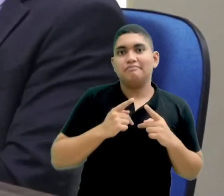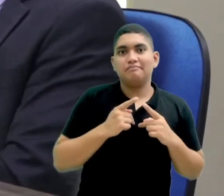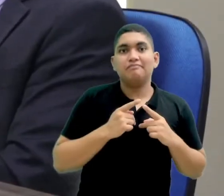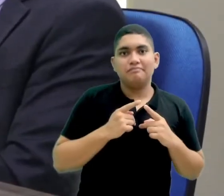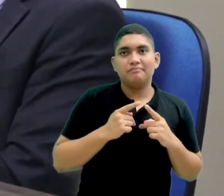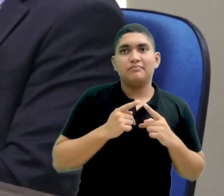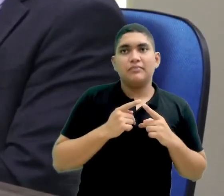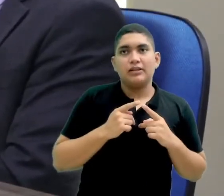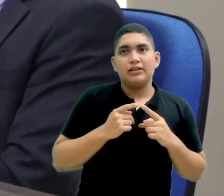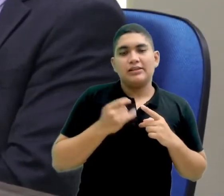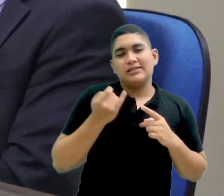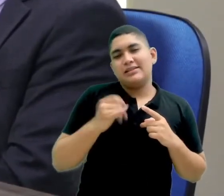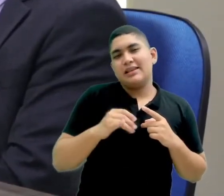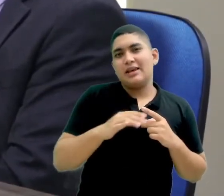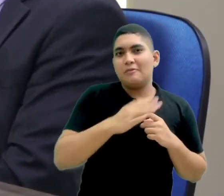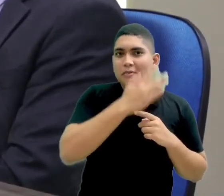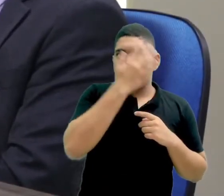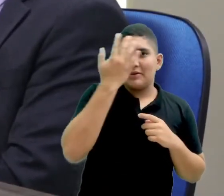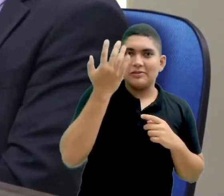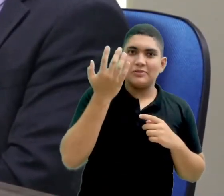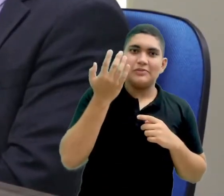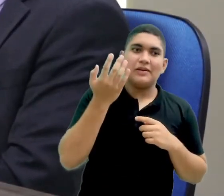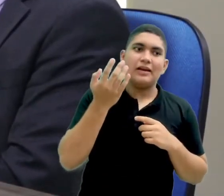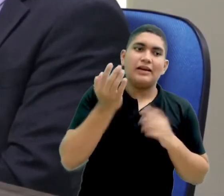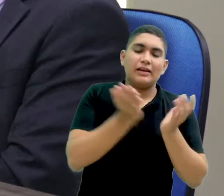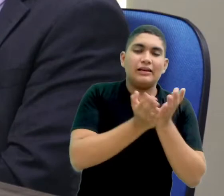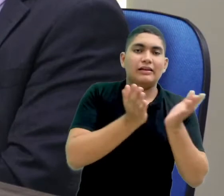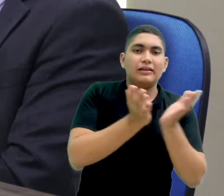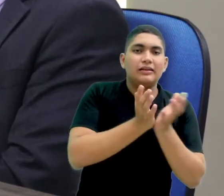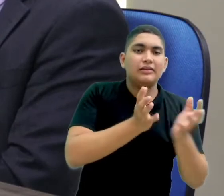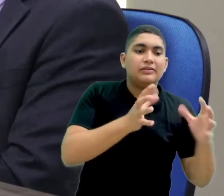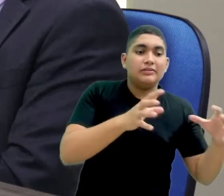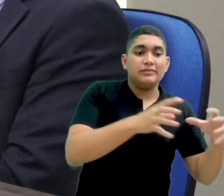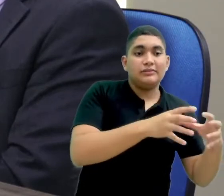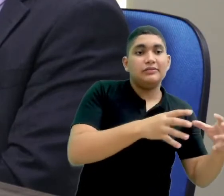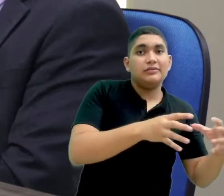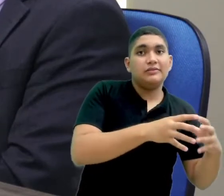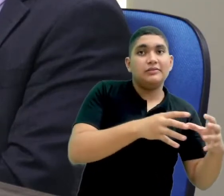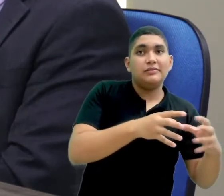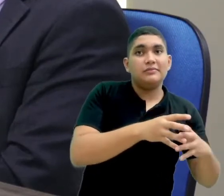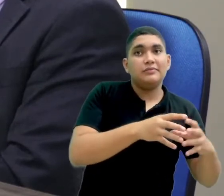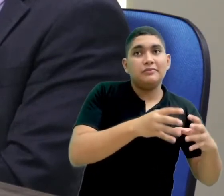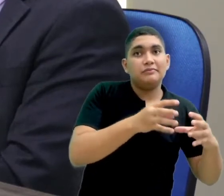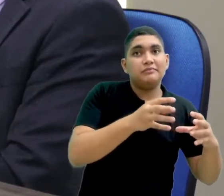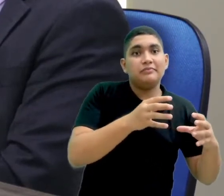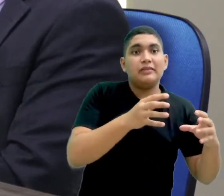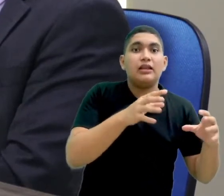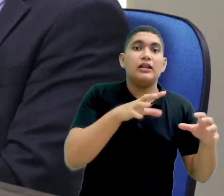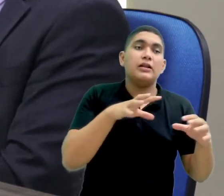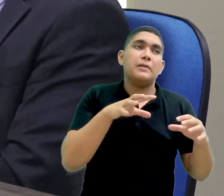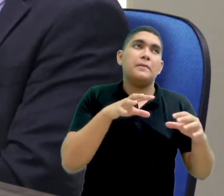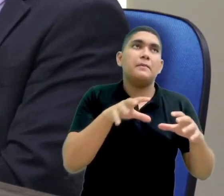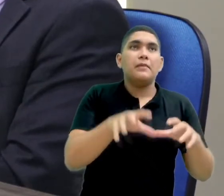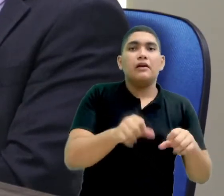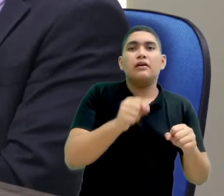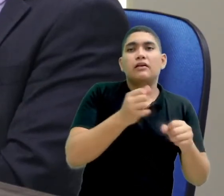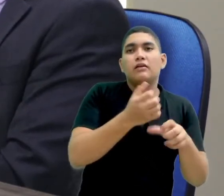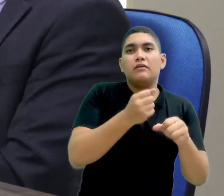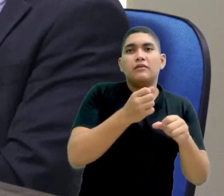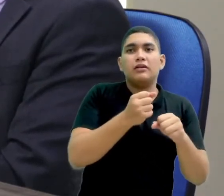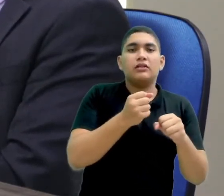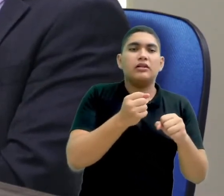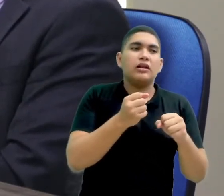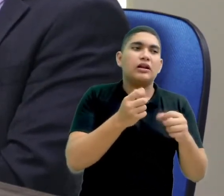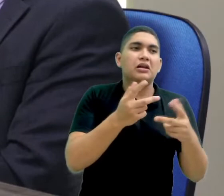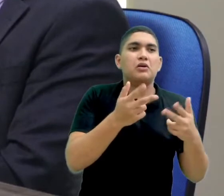Se é um crente legalista, né, ele atribui até a oferta como se fosse um pedido